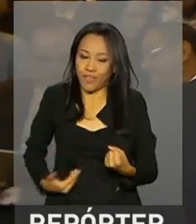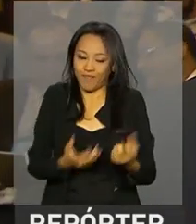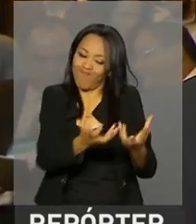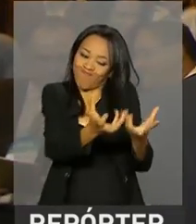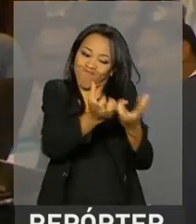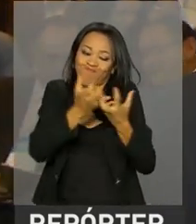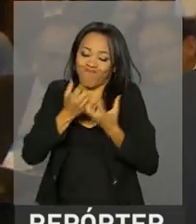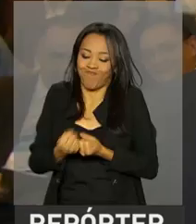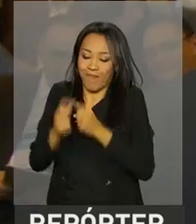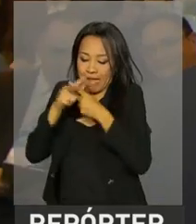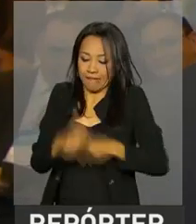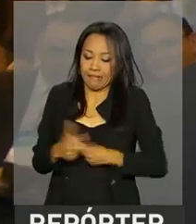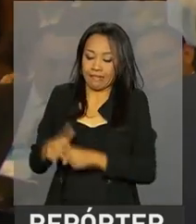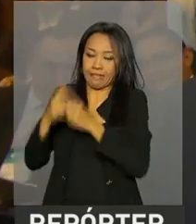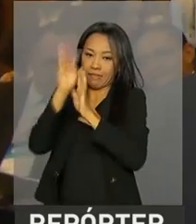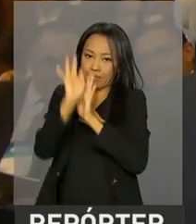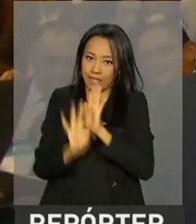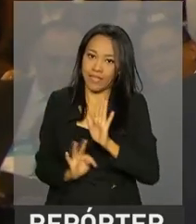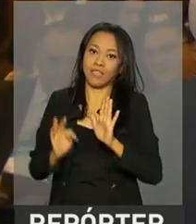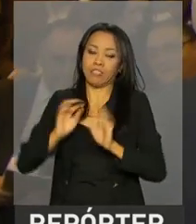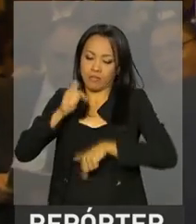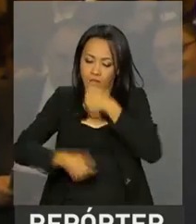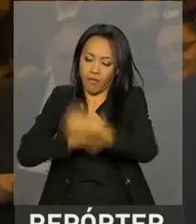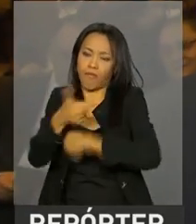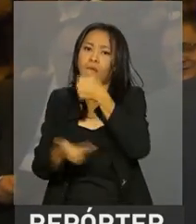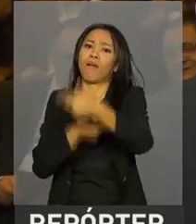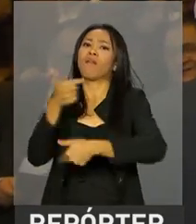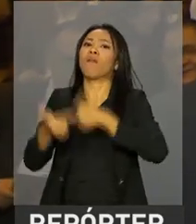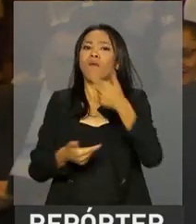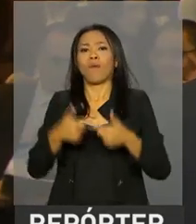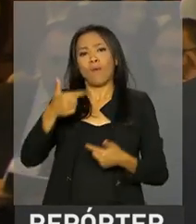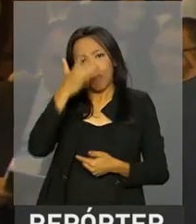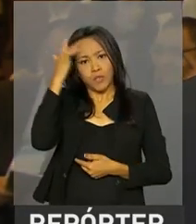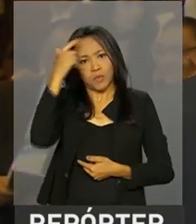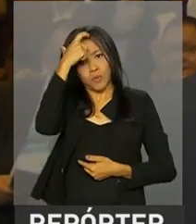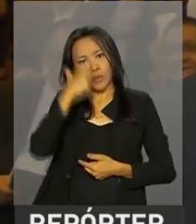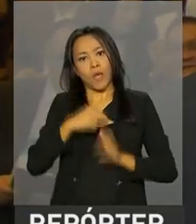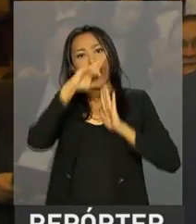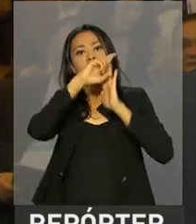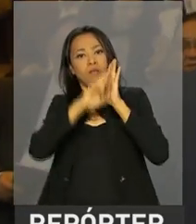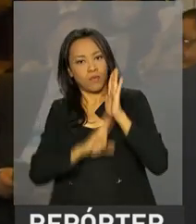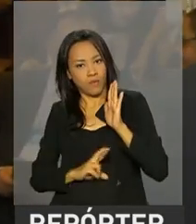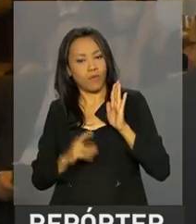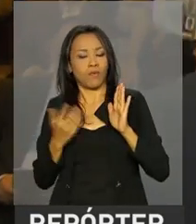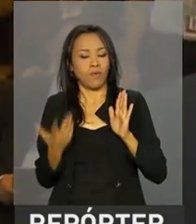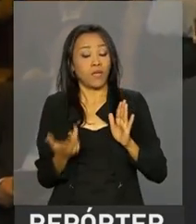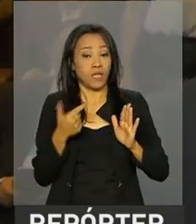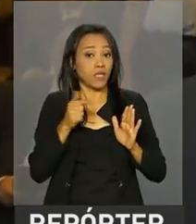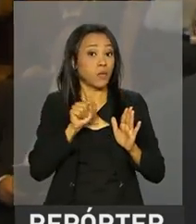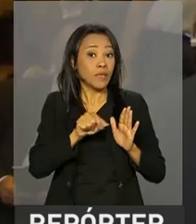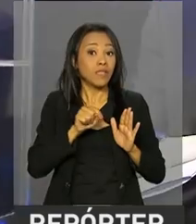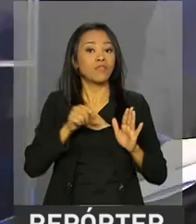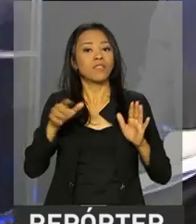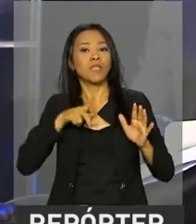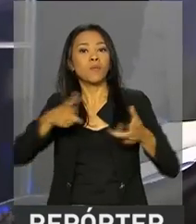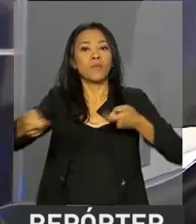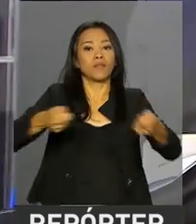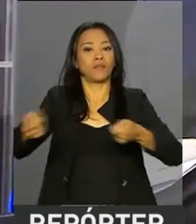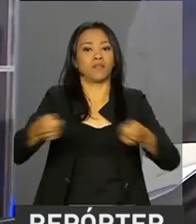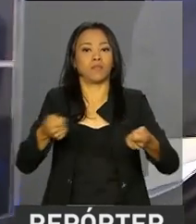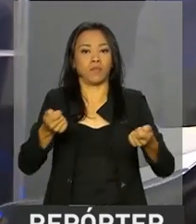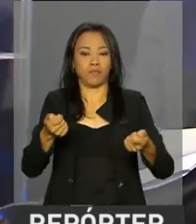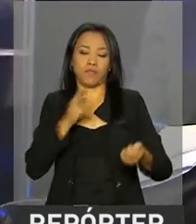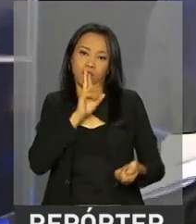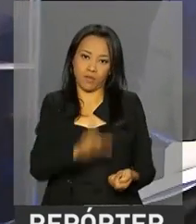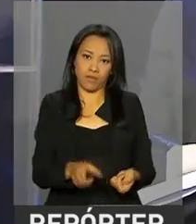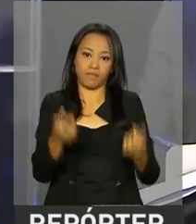trabalho muito diligente muito dedicado e o resultado que saiu é um resultado equilibrado o relator da